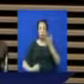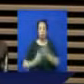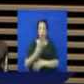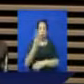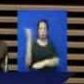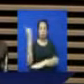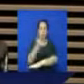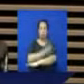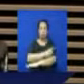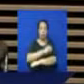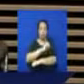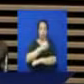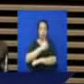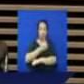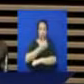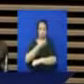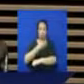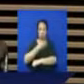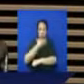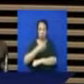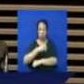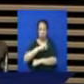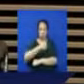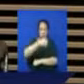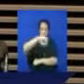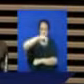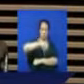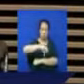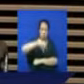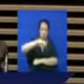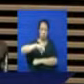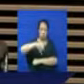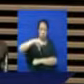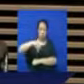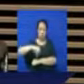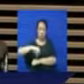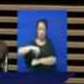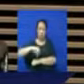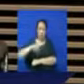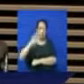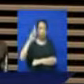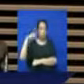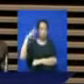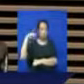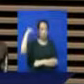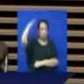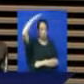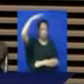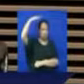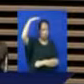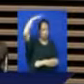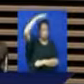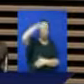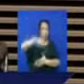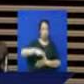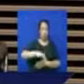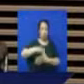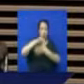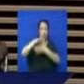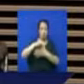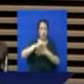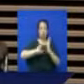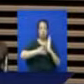dia 1 de dezembro de 1999. Vereador Rogério Gomes, líder da bancada do